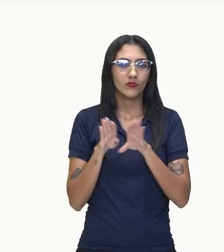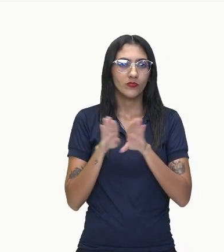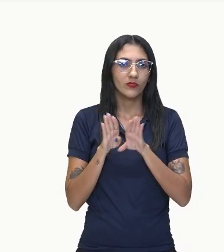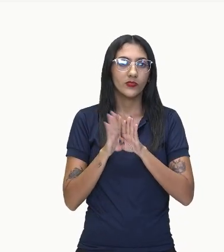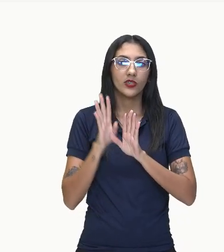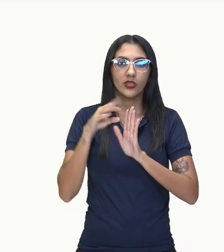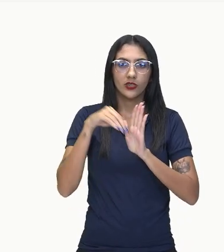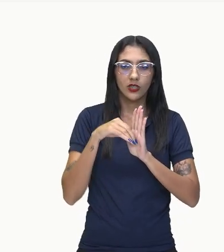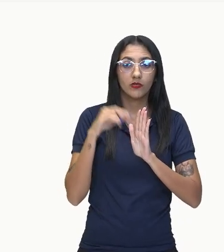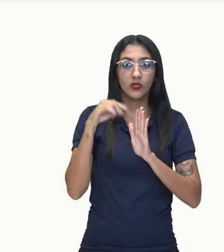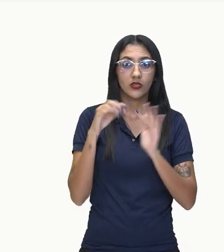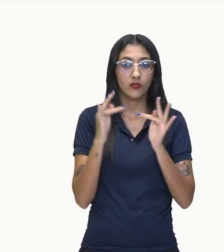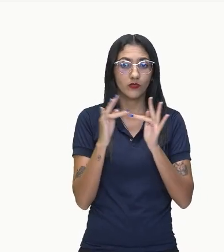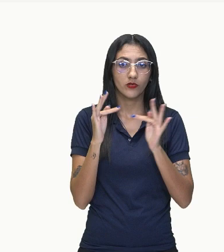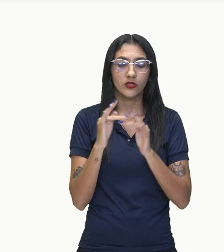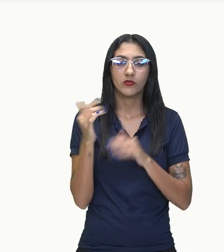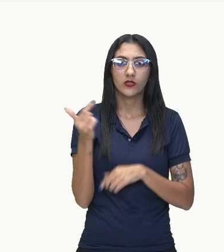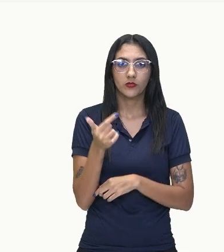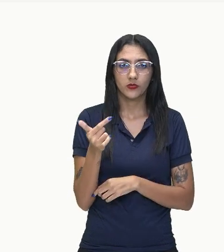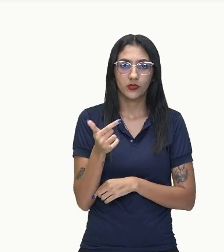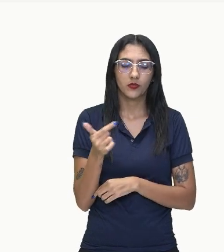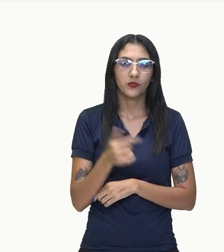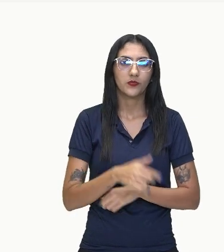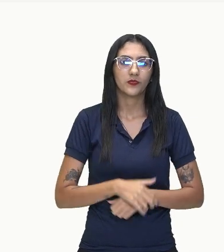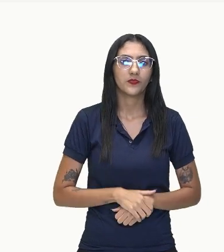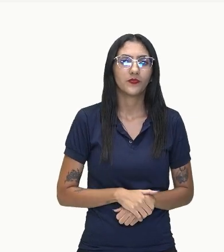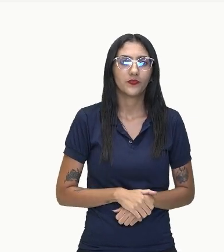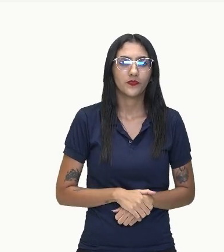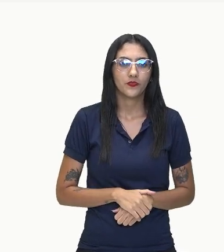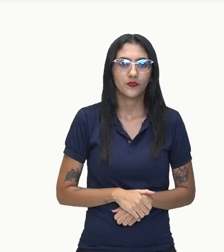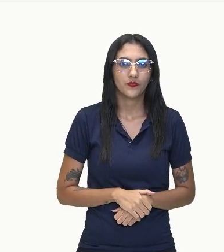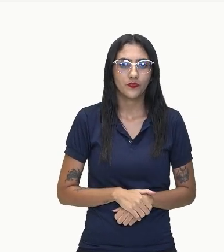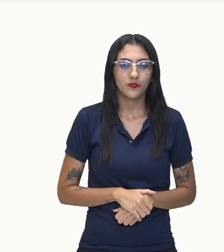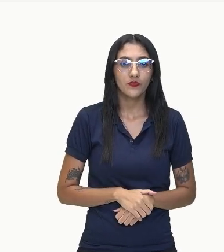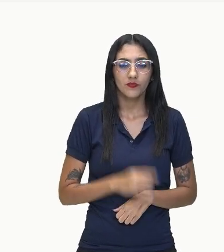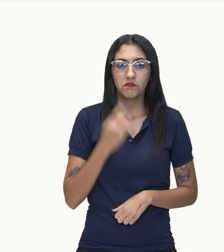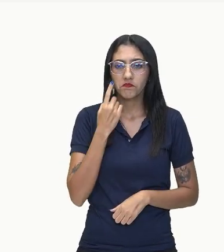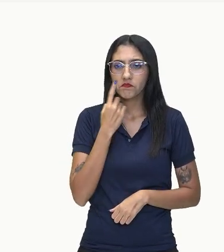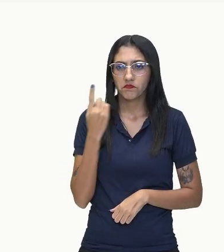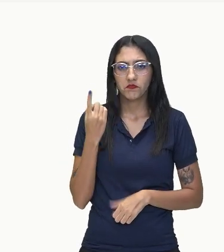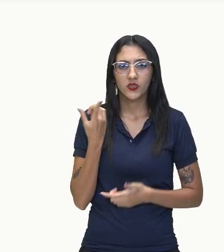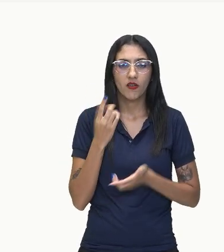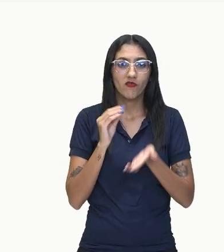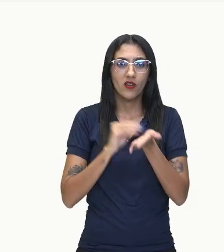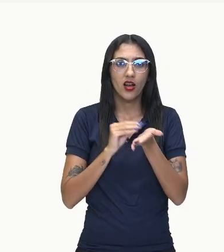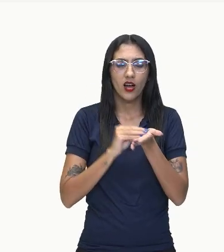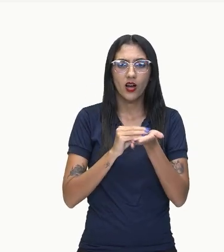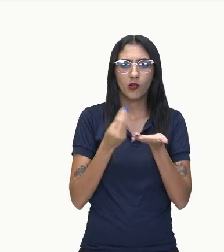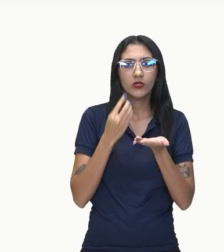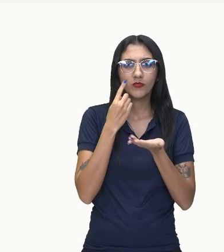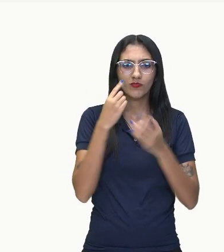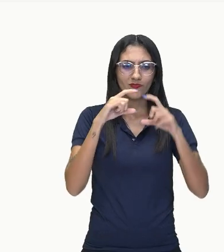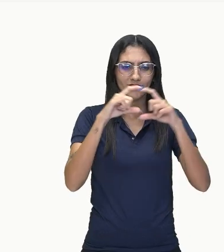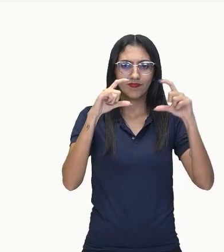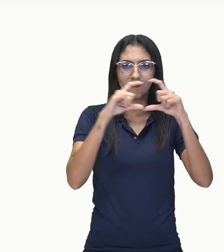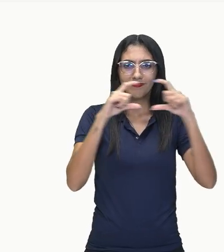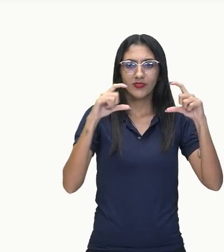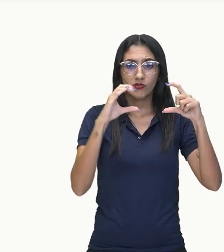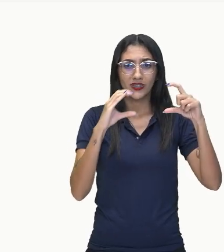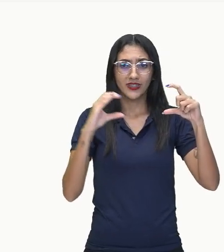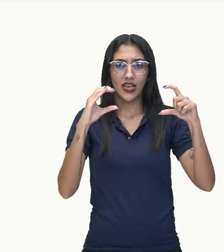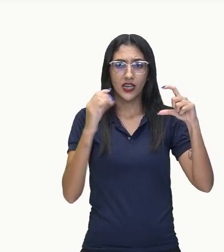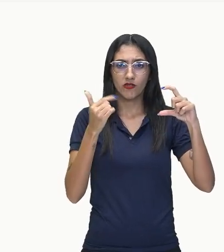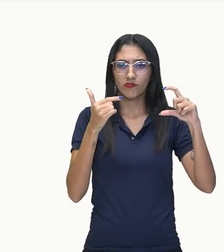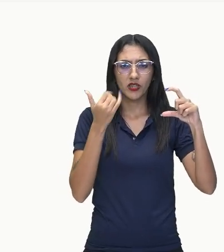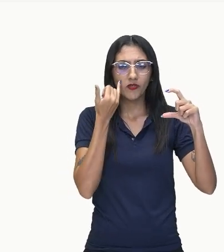nossa função quadrática. Mesmo ela estando ali incompleta, não tendo o coeficiente c, não tem